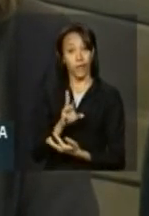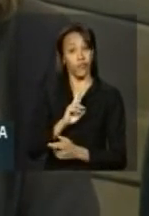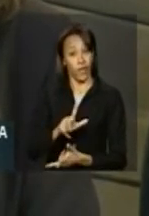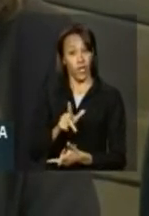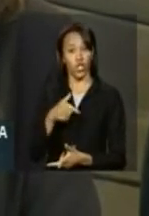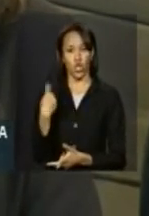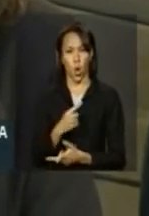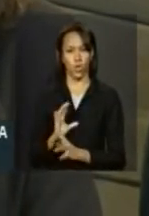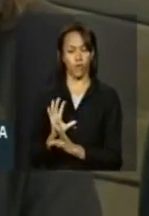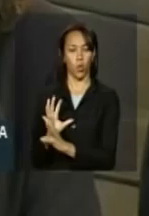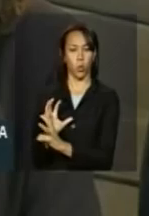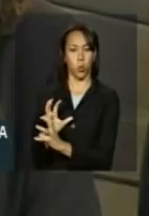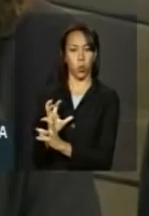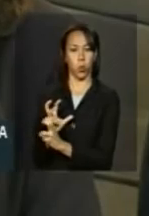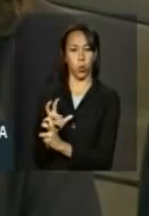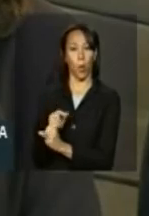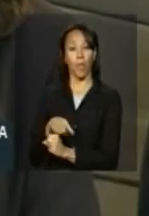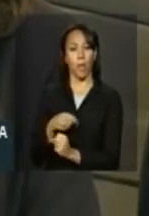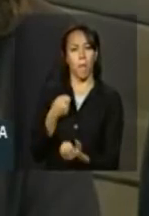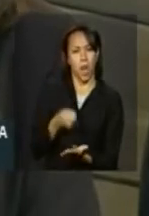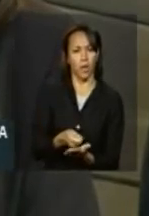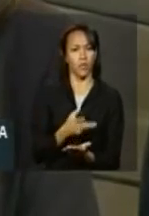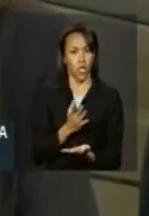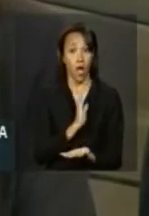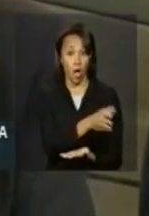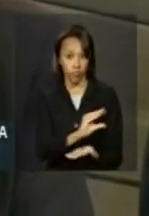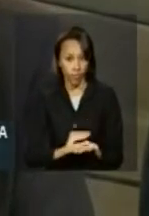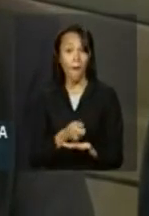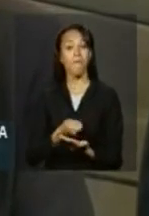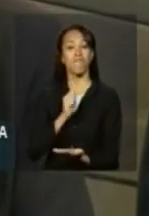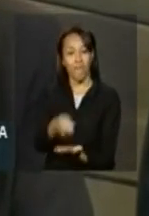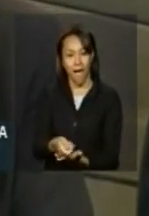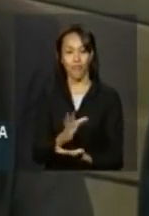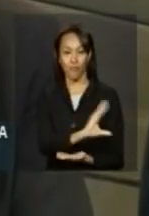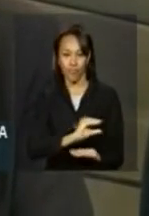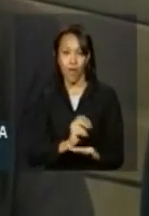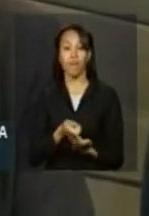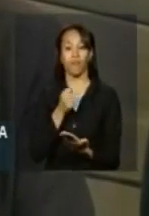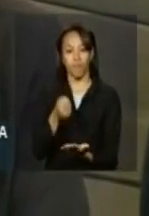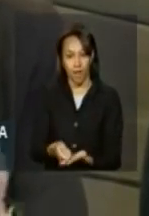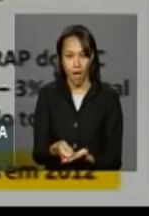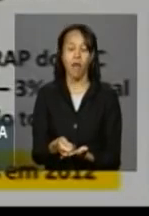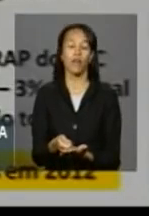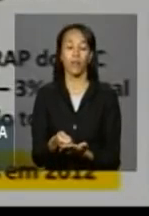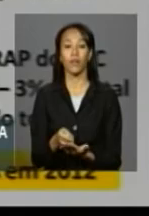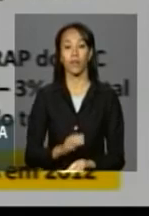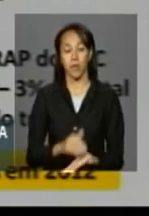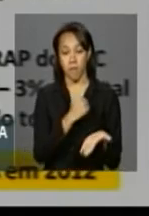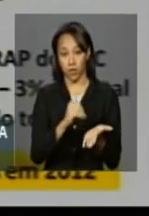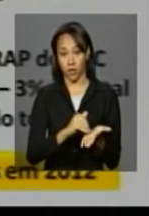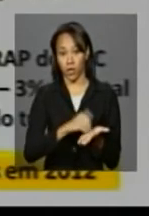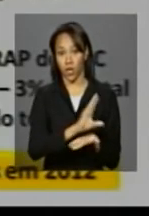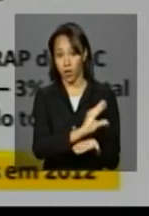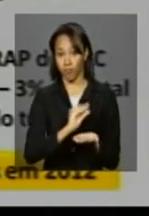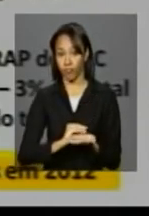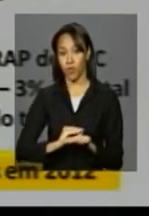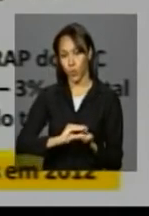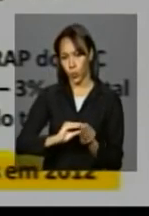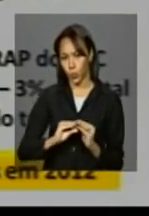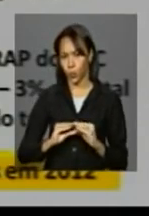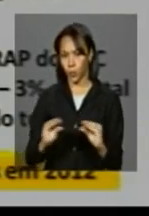não acumulamos pagamento, cada medição que chega é imediatamente paga pela Secretaria do Tesouro, é passado o recurso para os